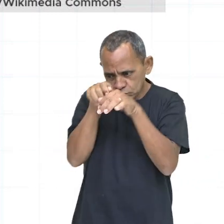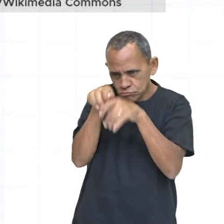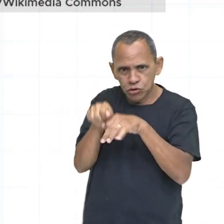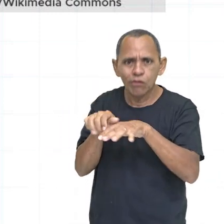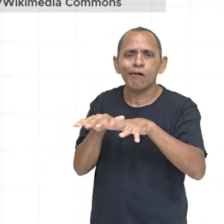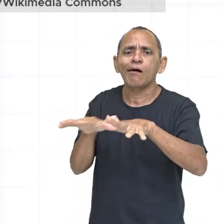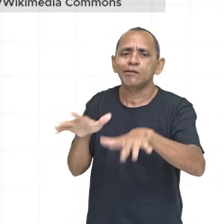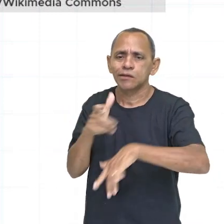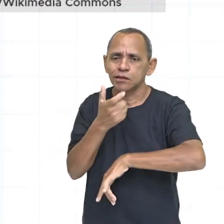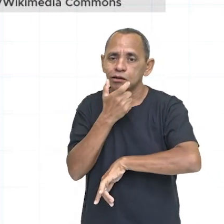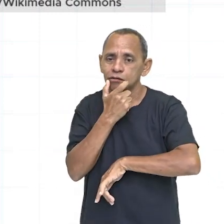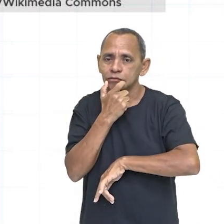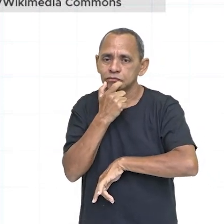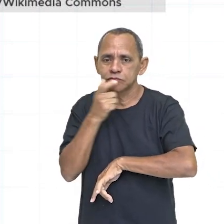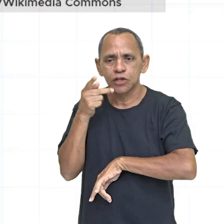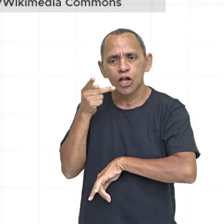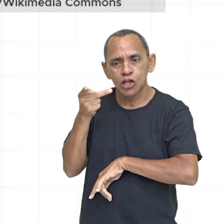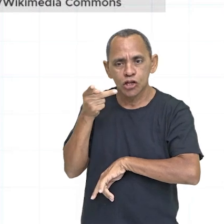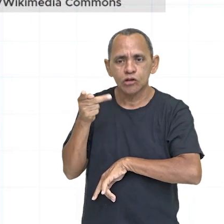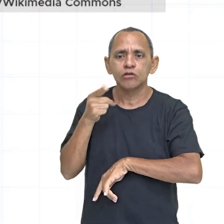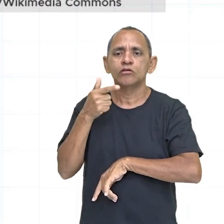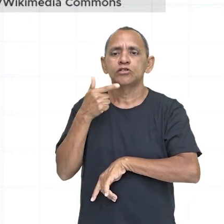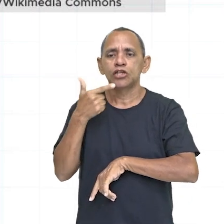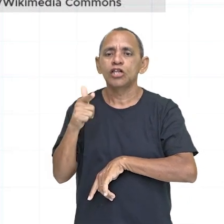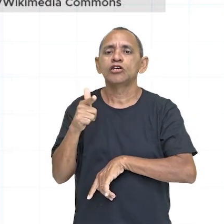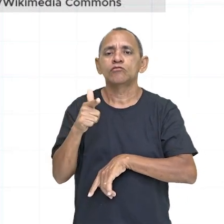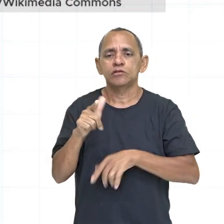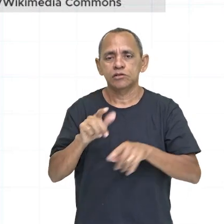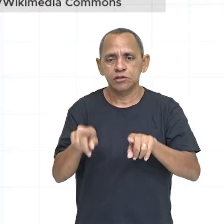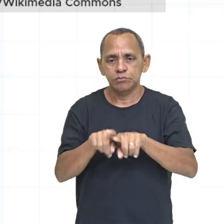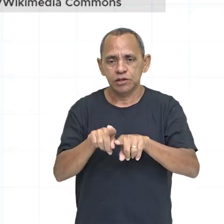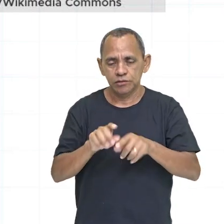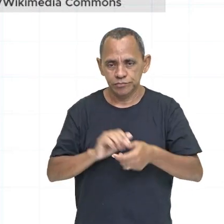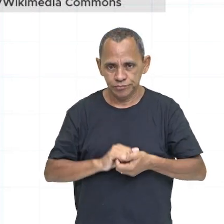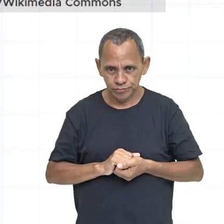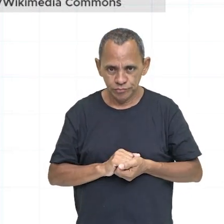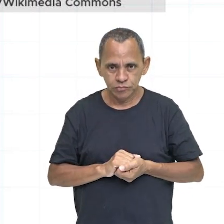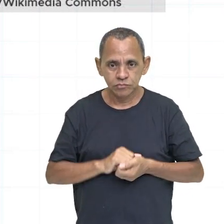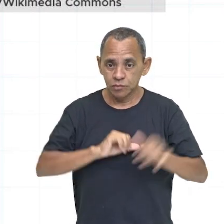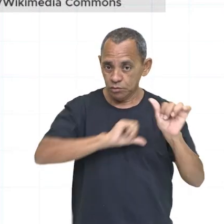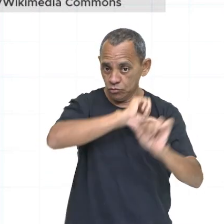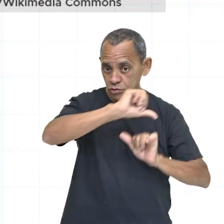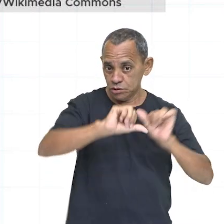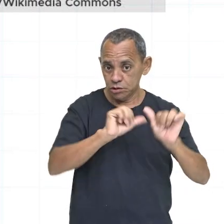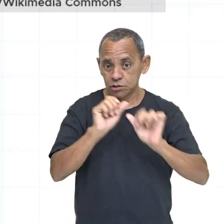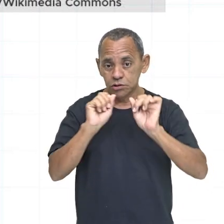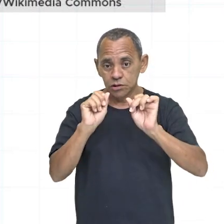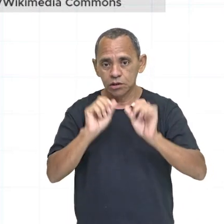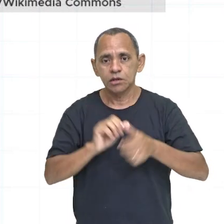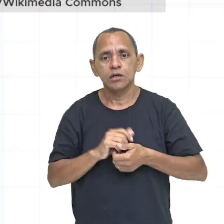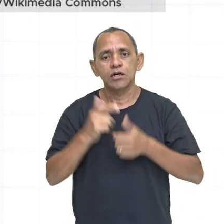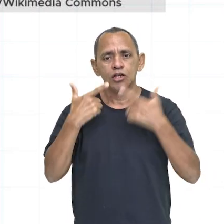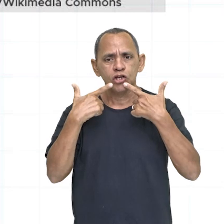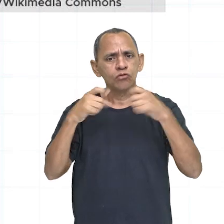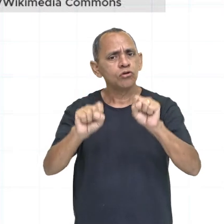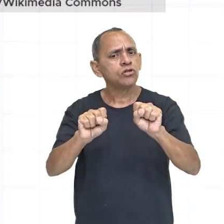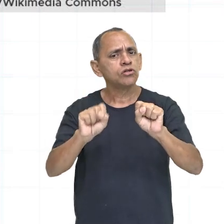profound linguistic transformation, ou seja, uma transformação